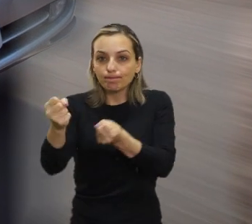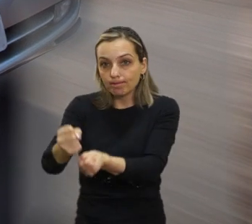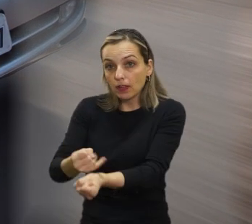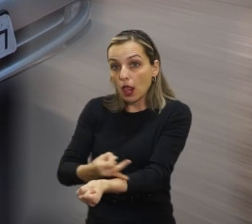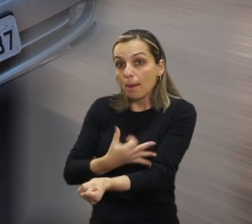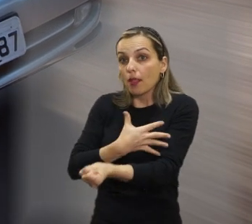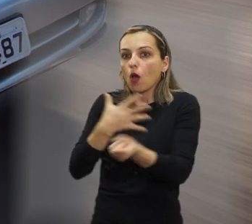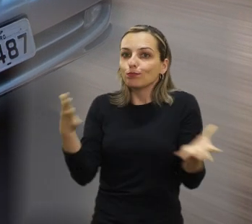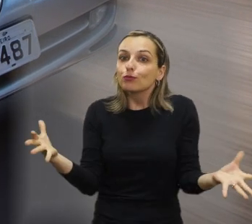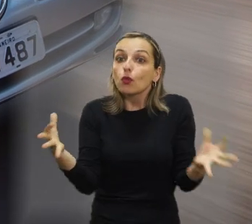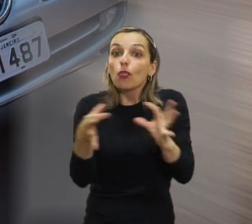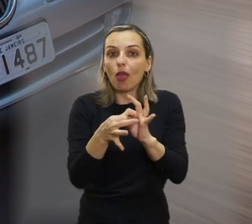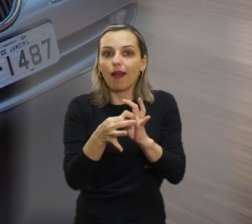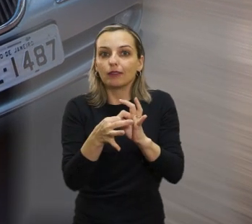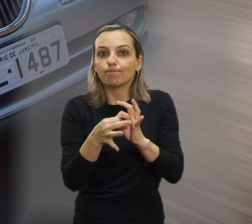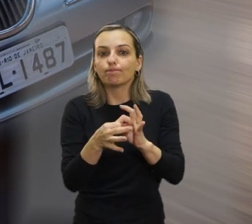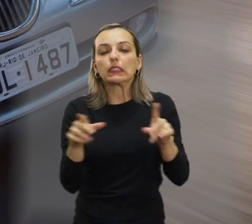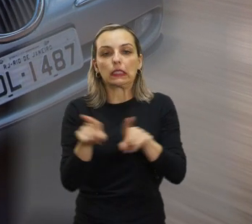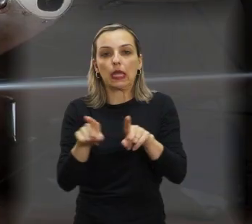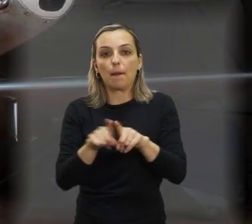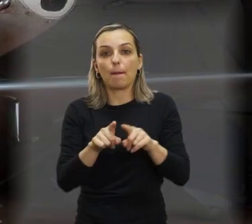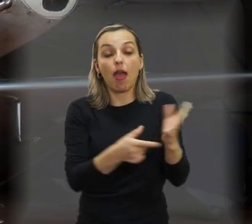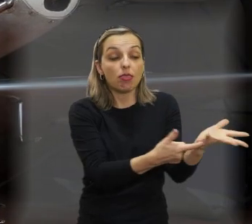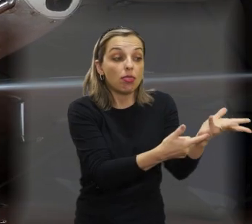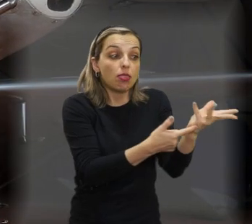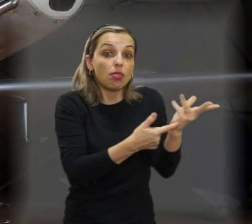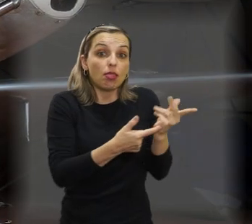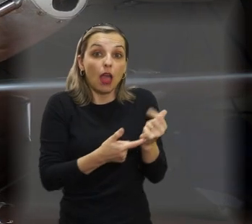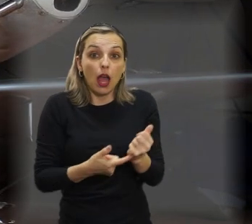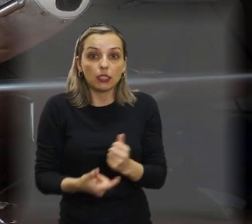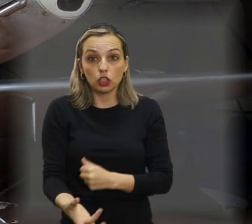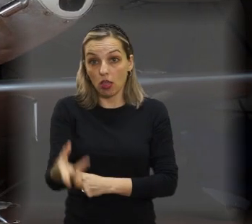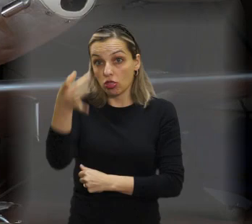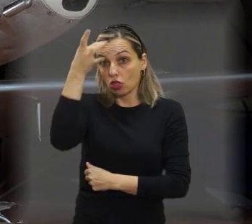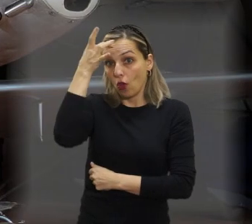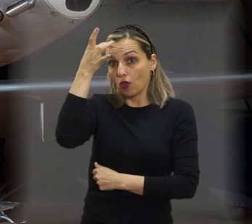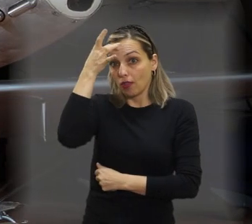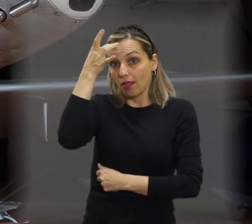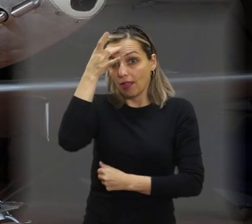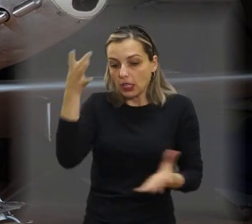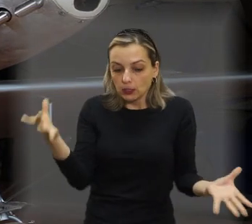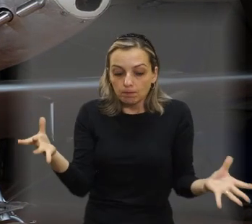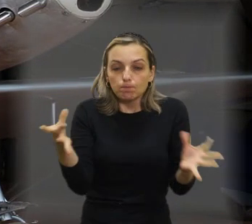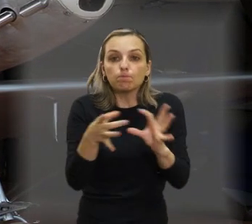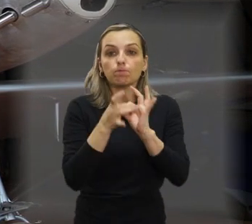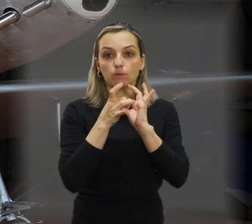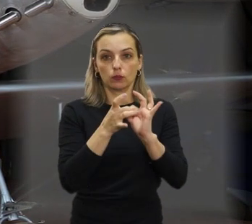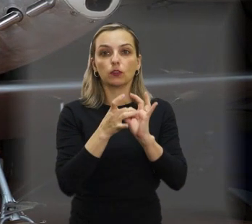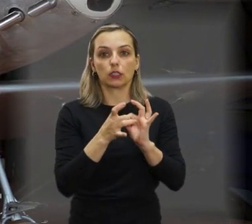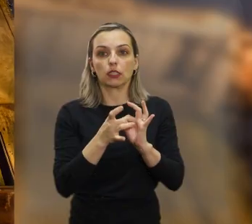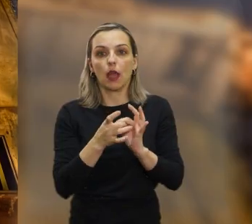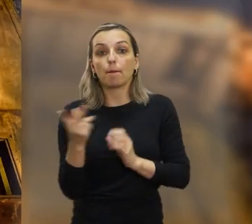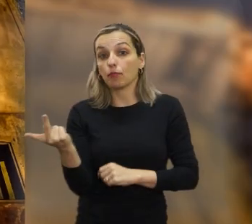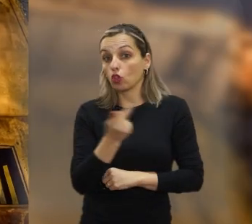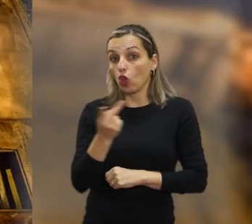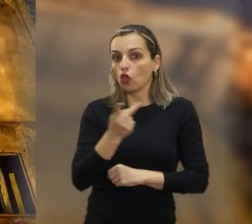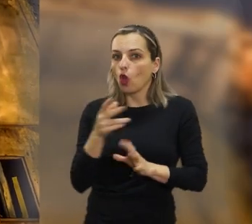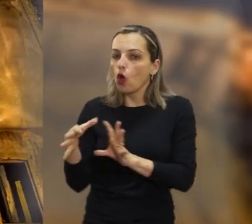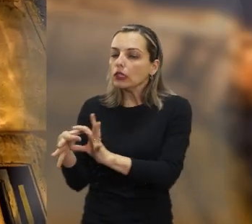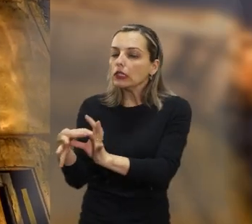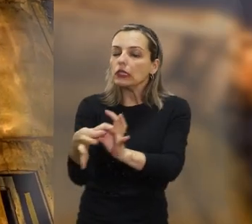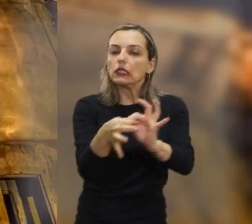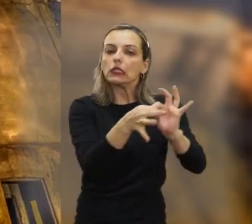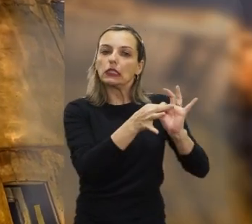elos de uma forma diferente, ela traz elos dentro de um sensorial e não só dentro do racional, né? Eu acho que ela